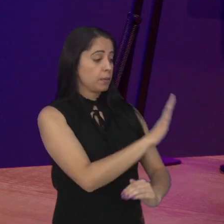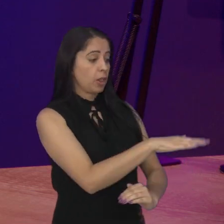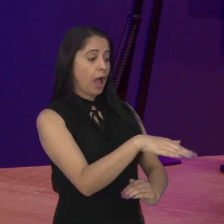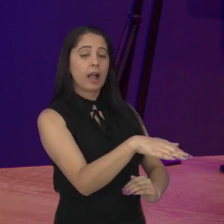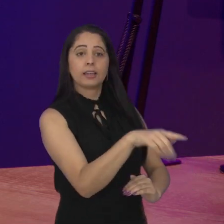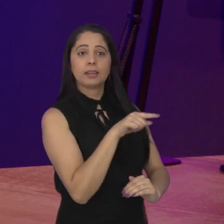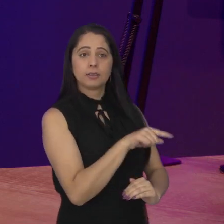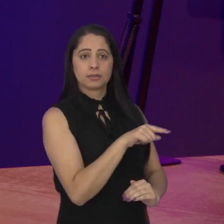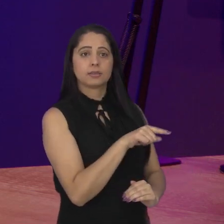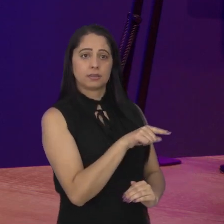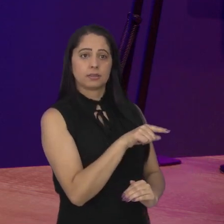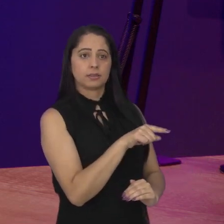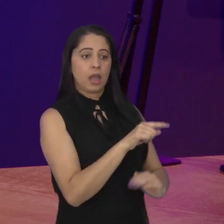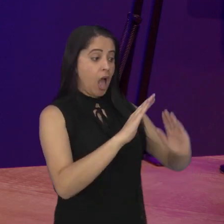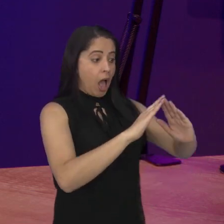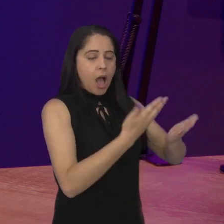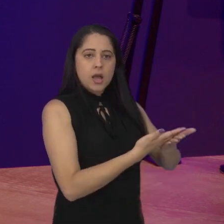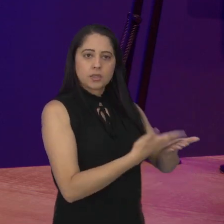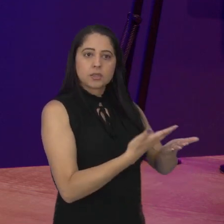uma alimentação